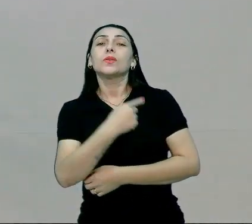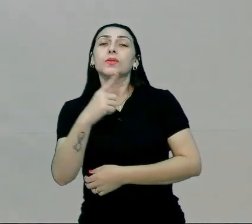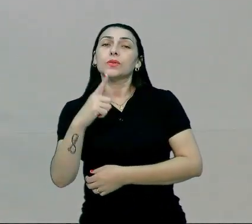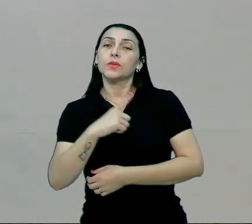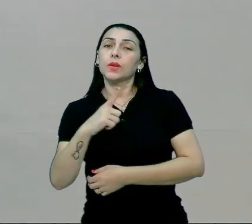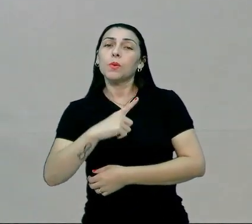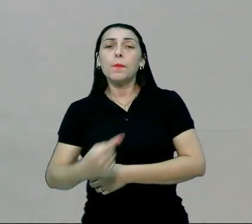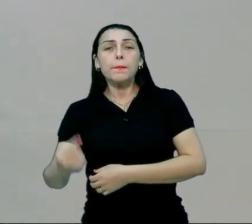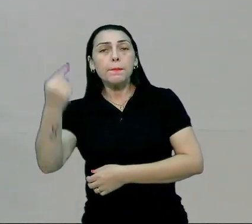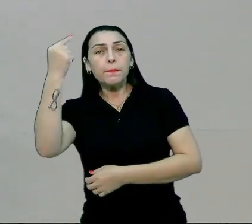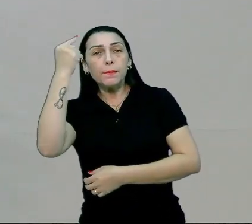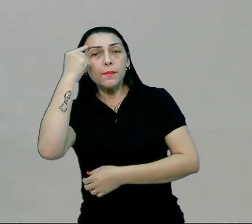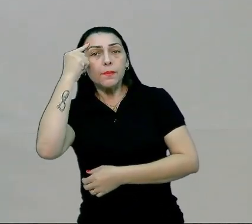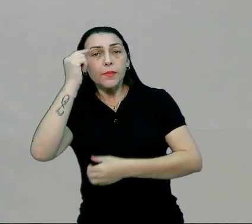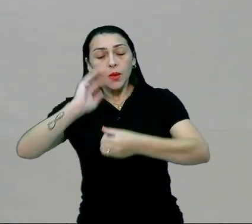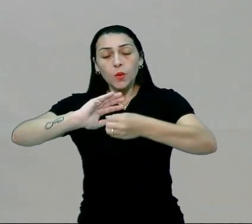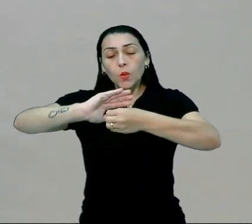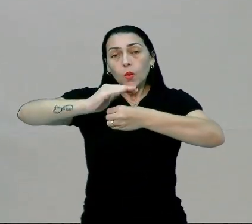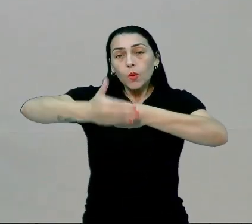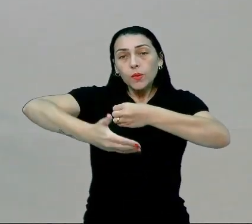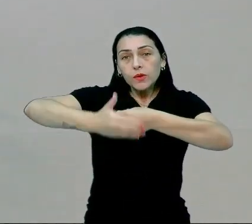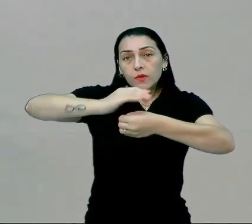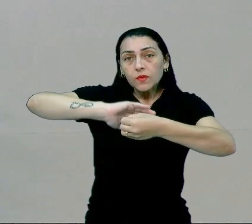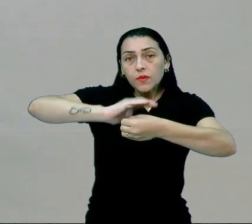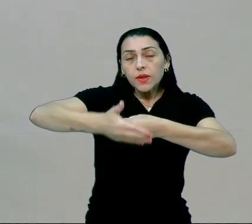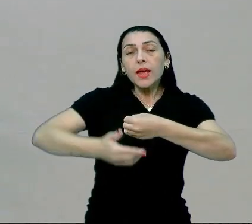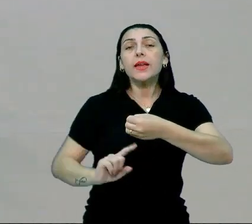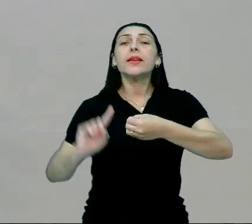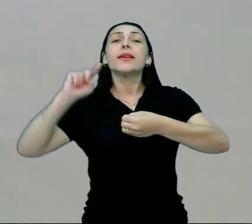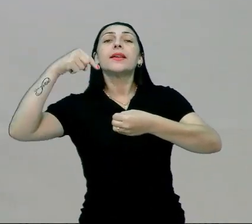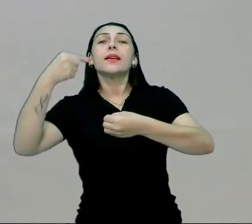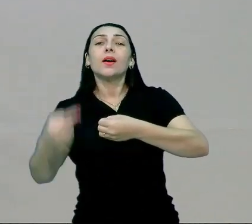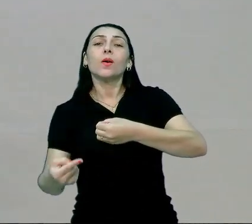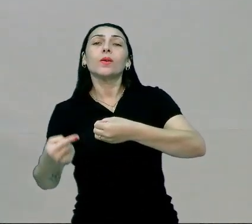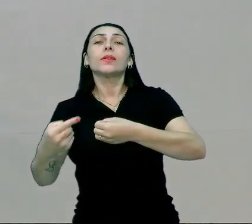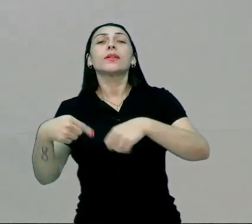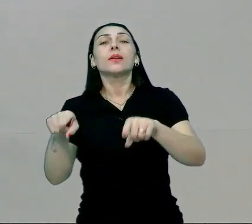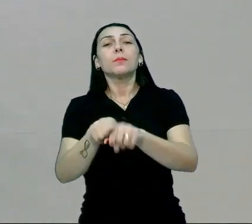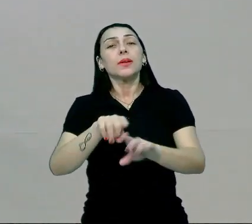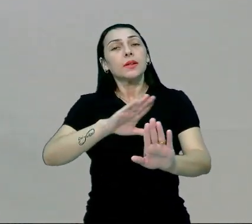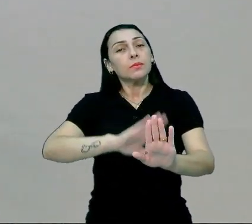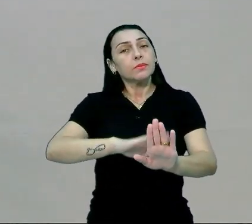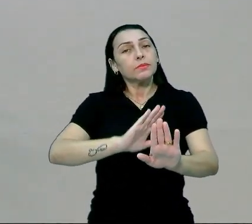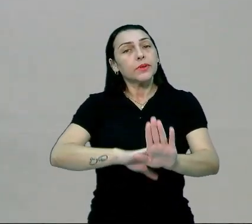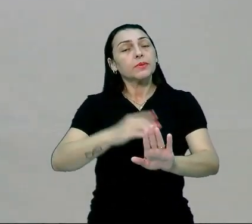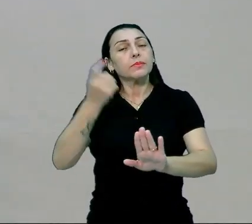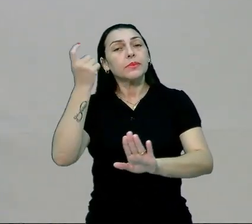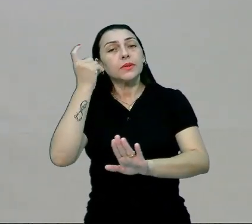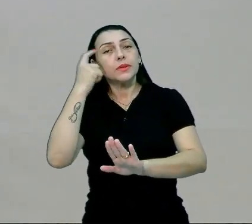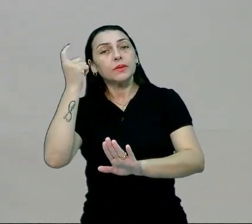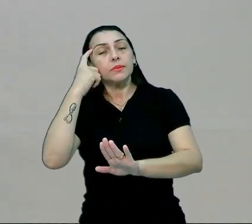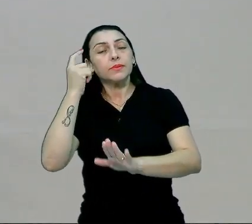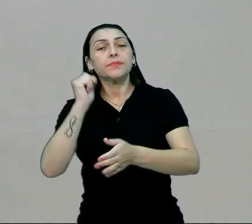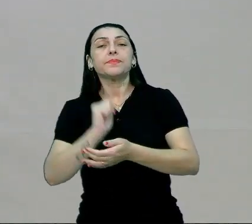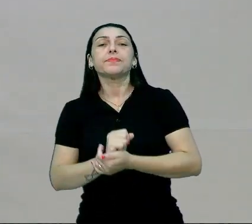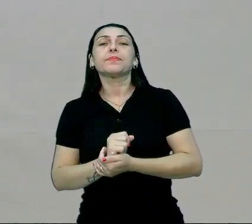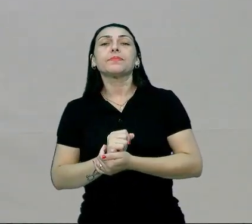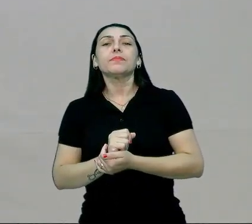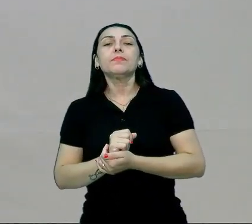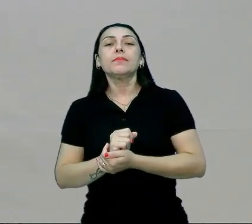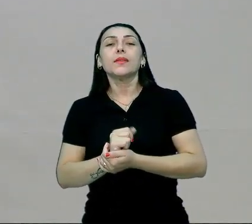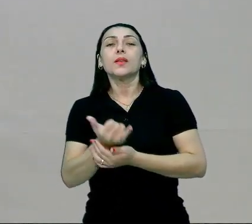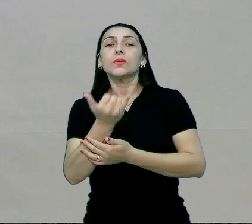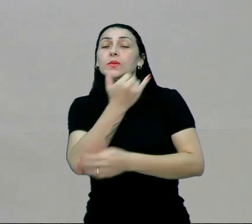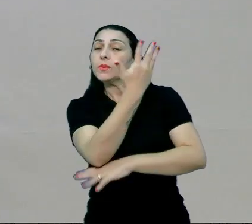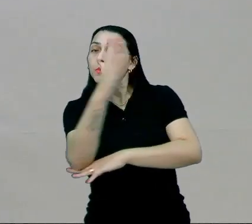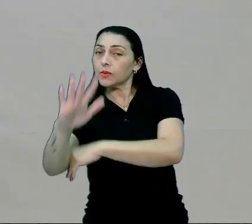a visão conservacionista e uma outra ideologia, um outro ponto de vista a respeito do